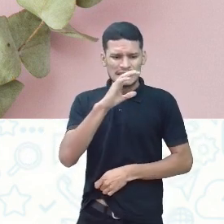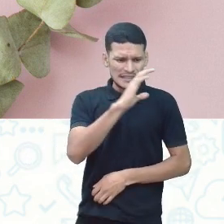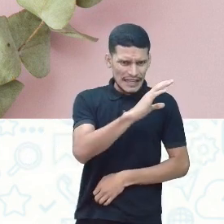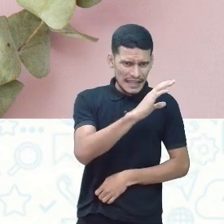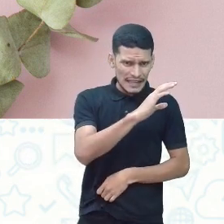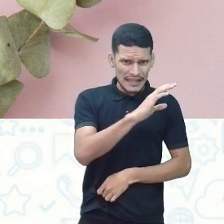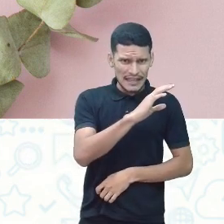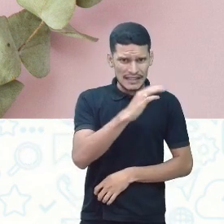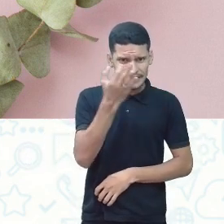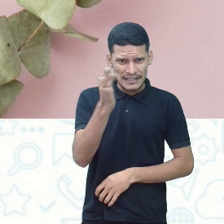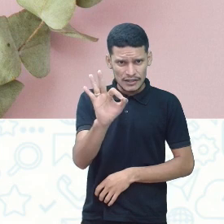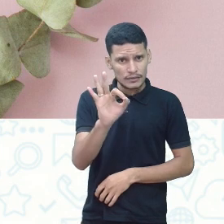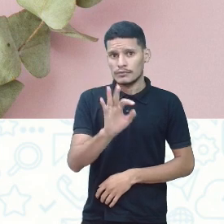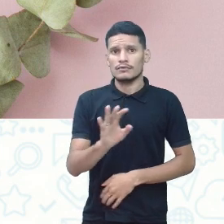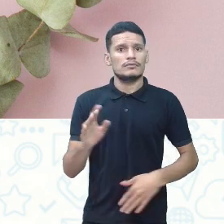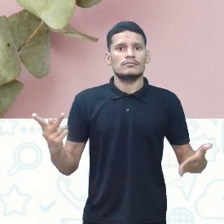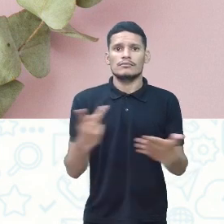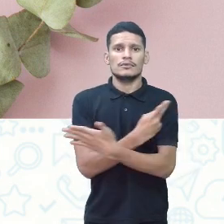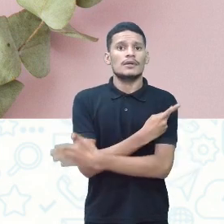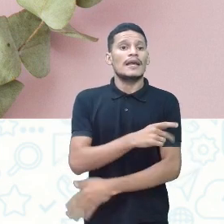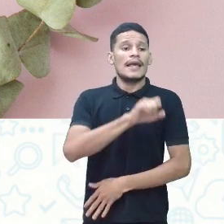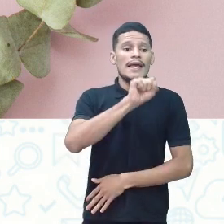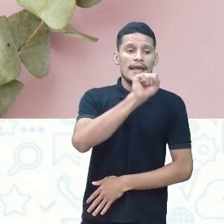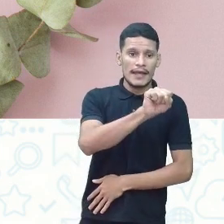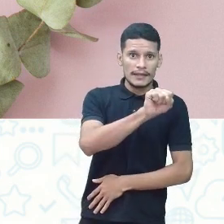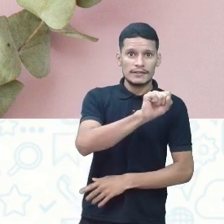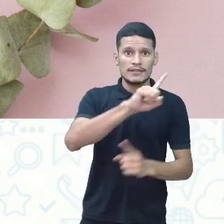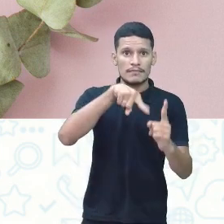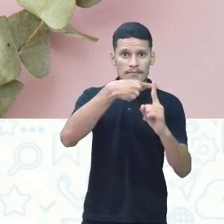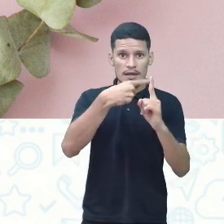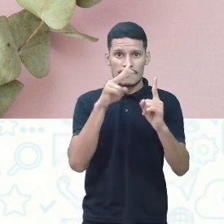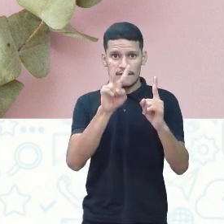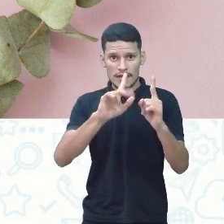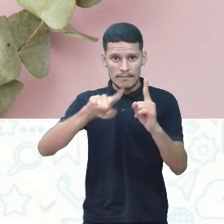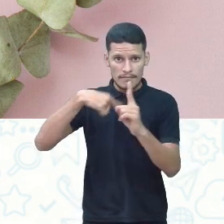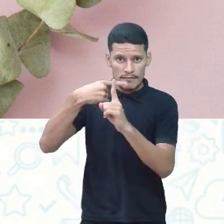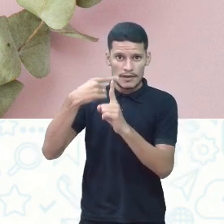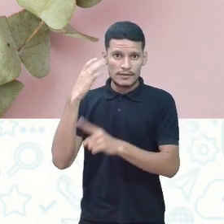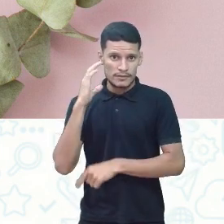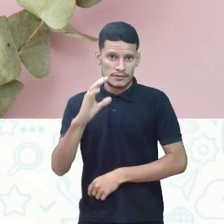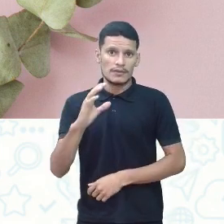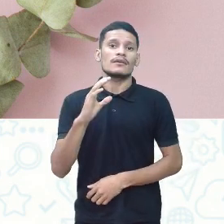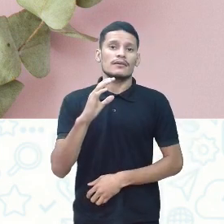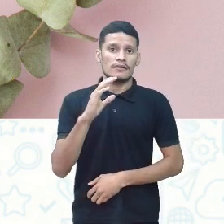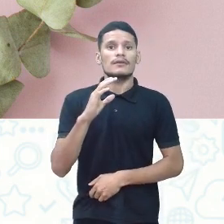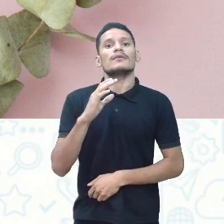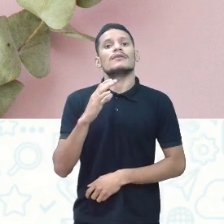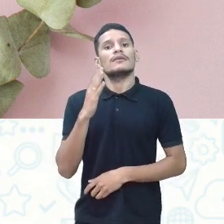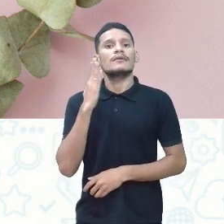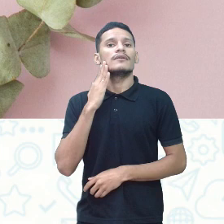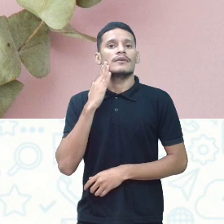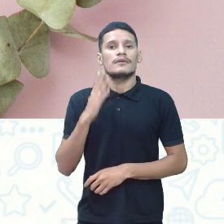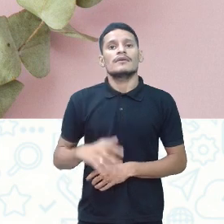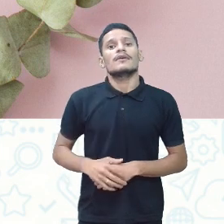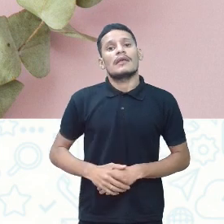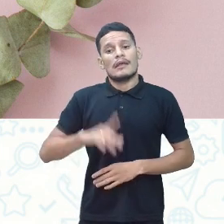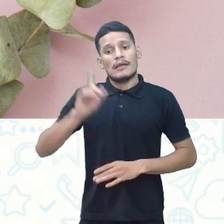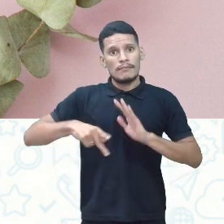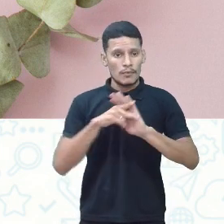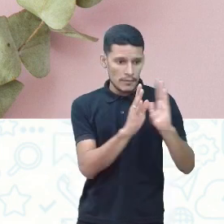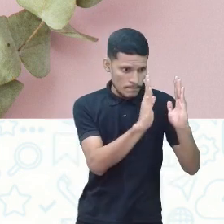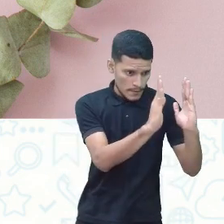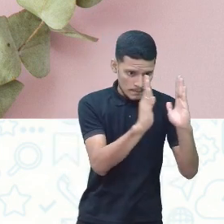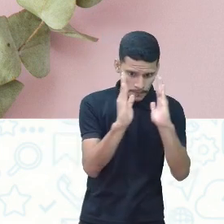C, não, S mais V mais C, não é? Então, essa é a